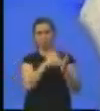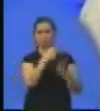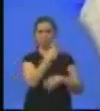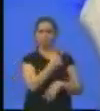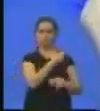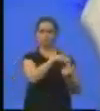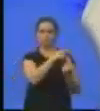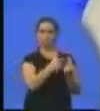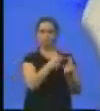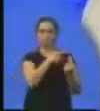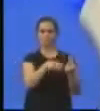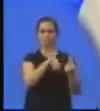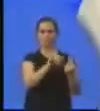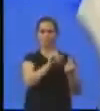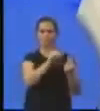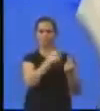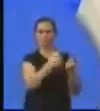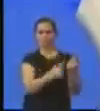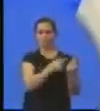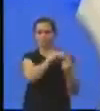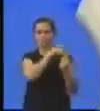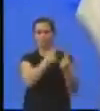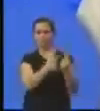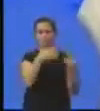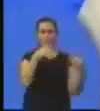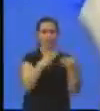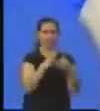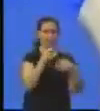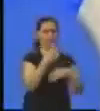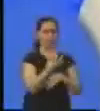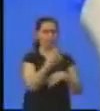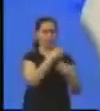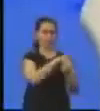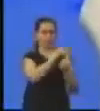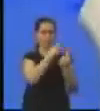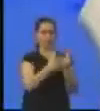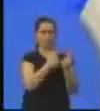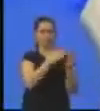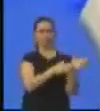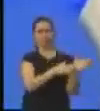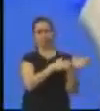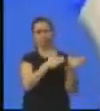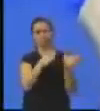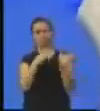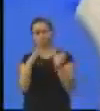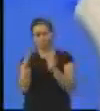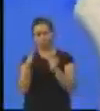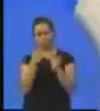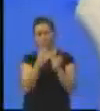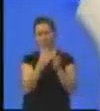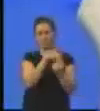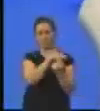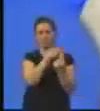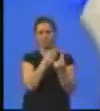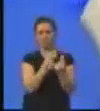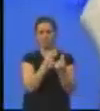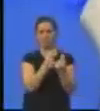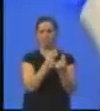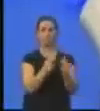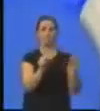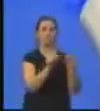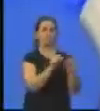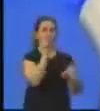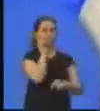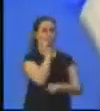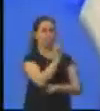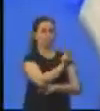de novo, de 2π até 4π e assim vai. Então é uma função periódica e o período dela é 2π. E repare que realmente a